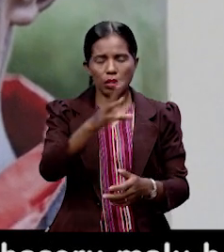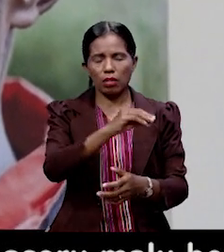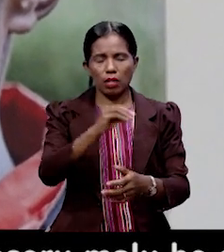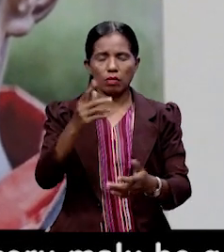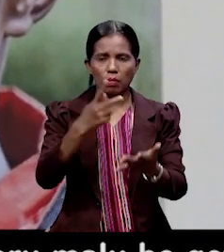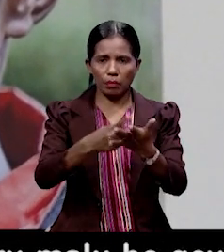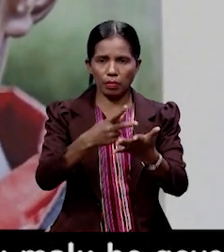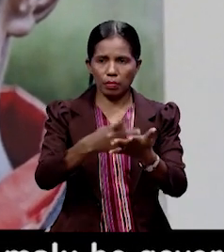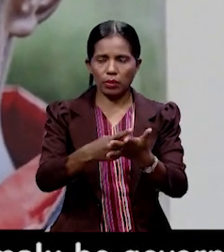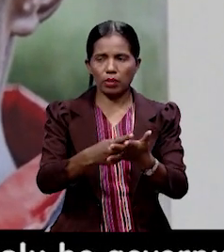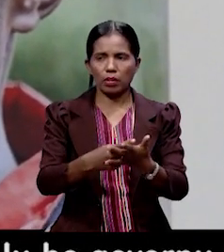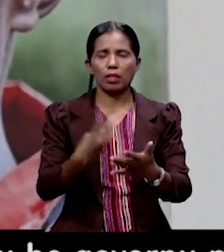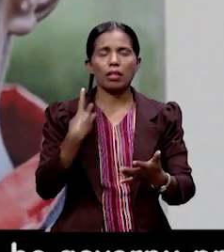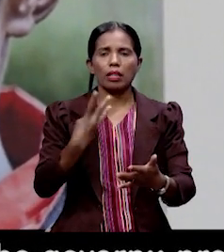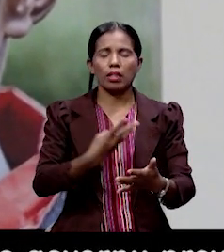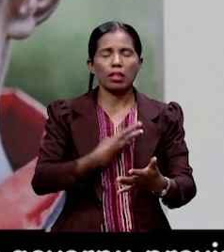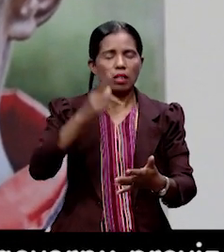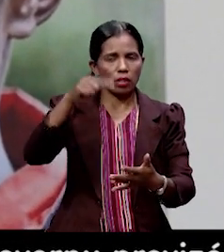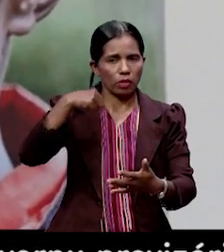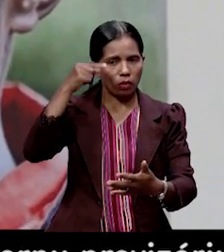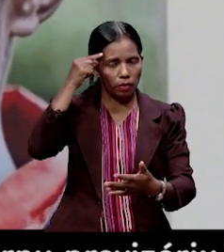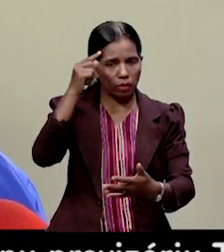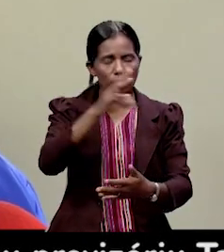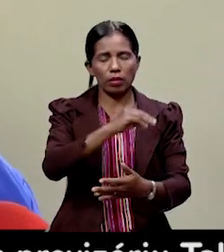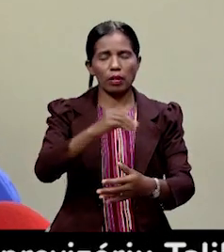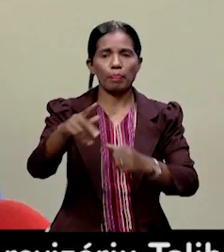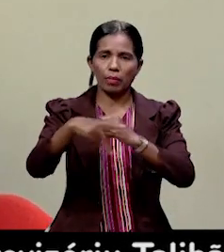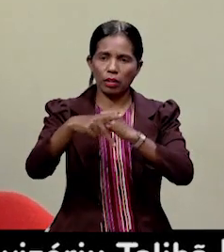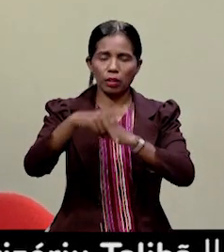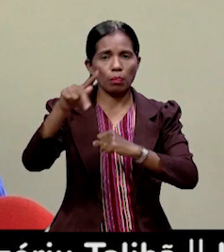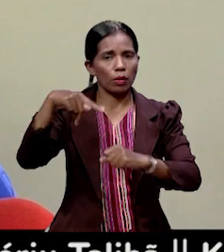ba? E tenha governo, um partido político inteiro.